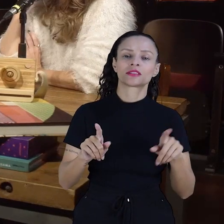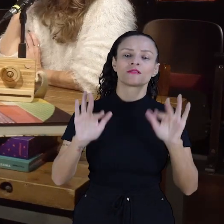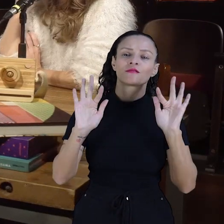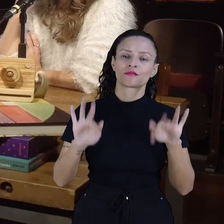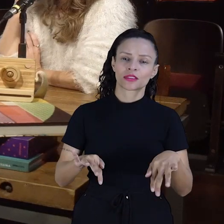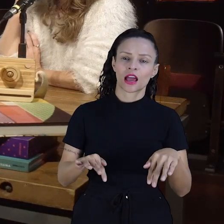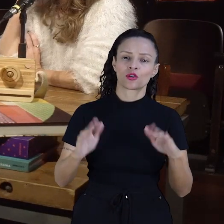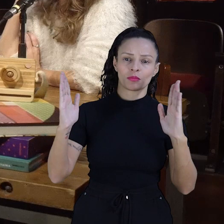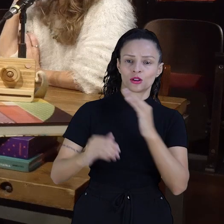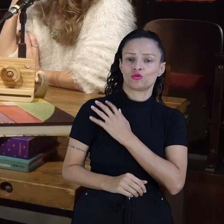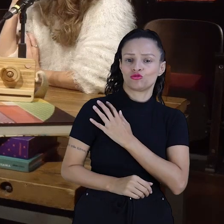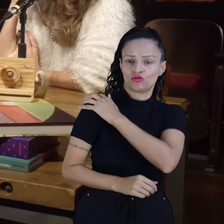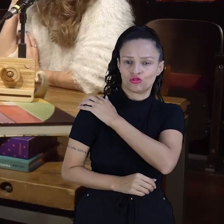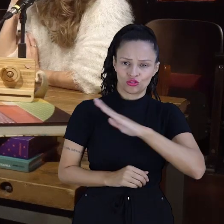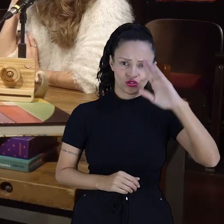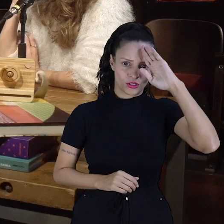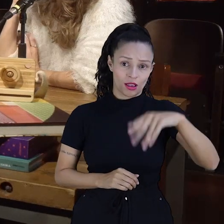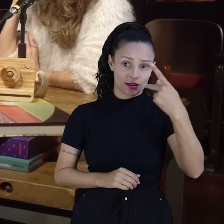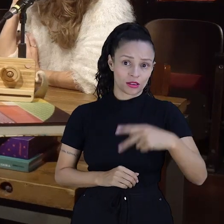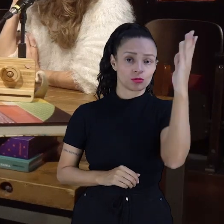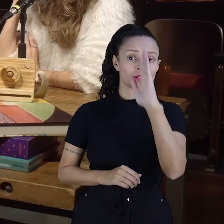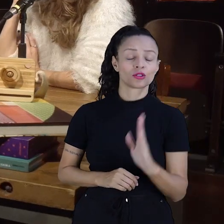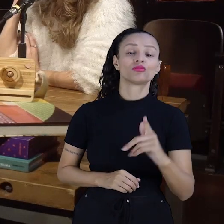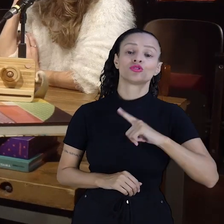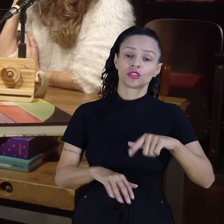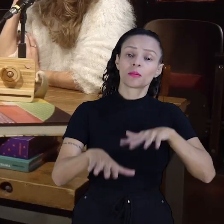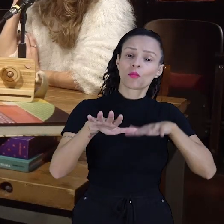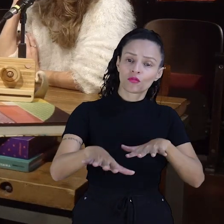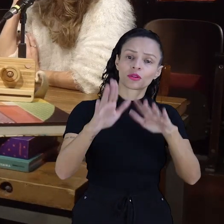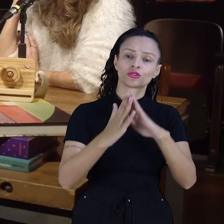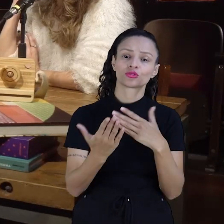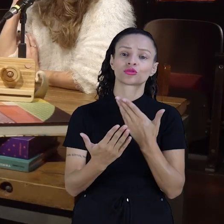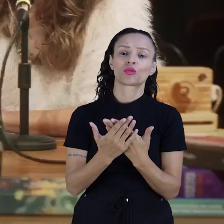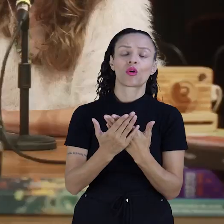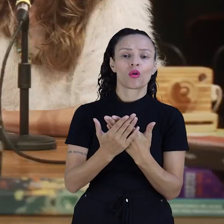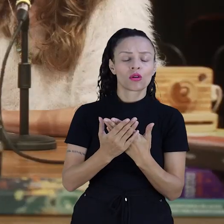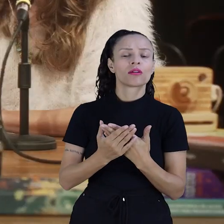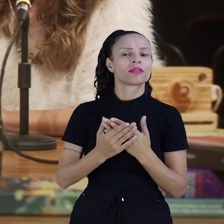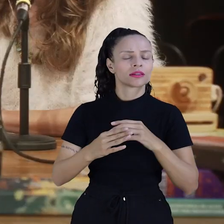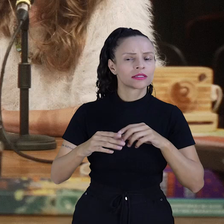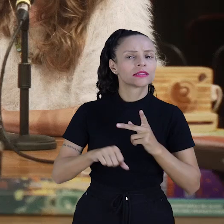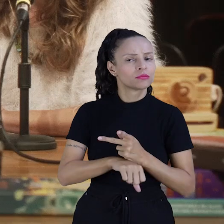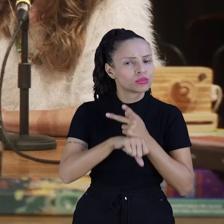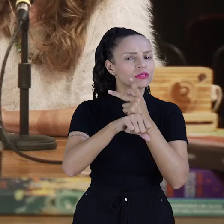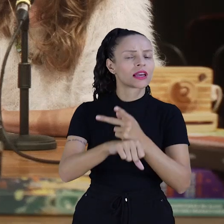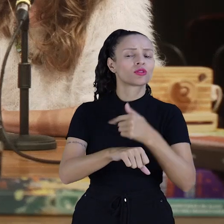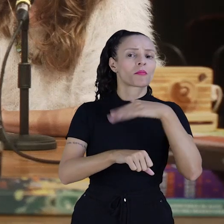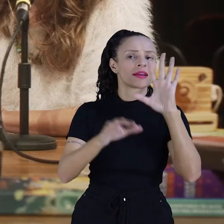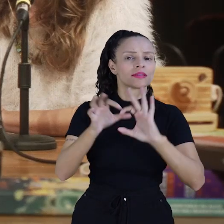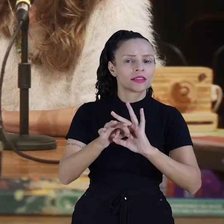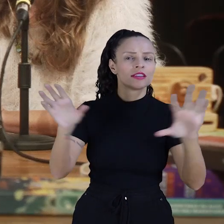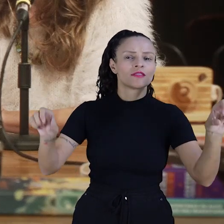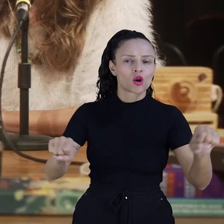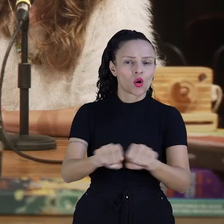Mas ali, no finalzinho da ditadura aqui no Brasil, a gente tinha um movimento de escolas que estavam